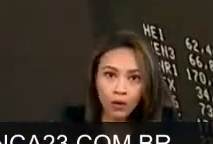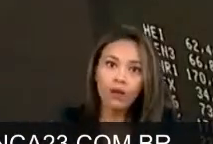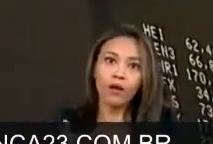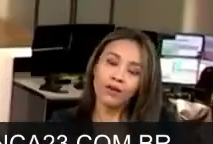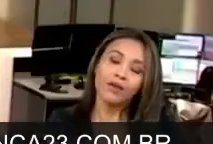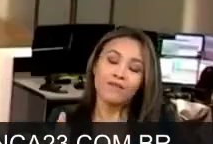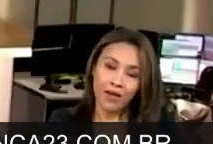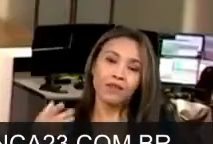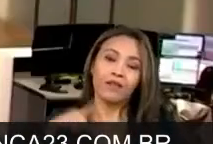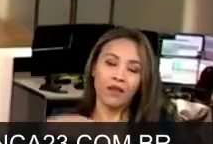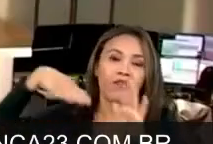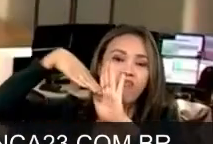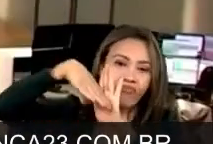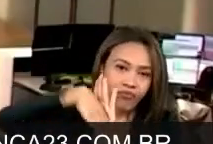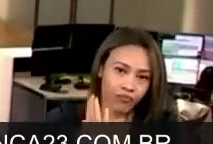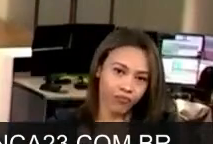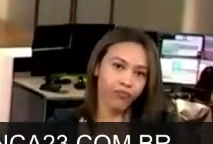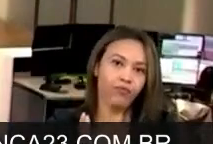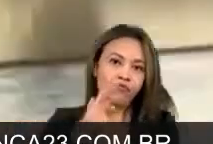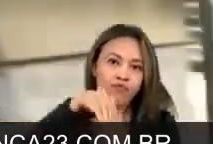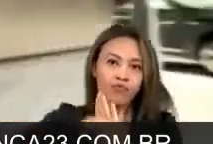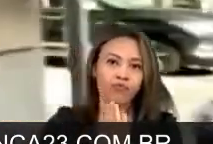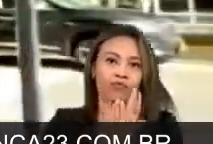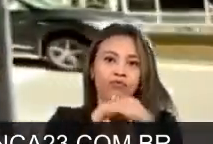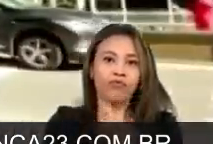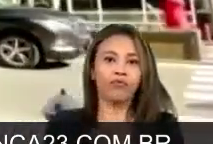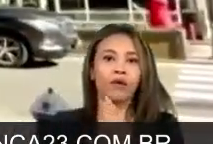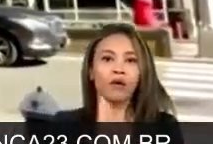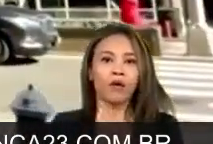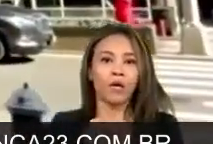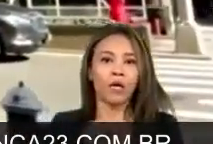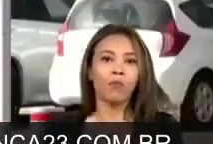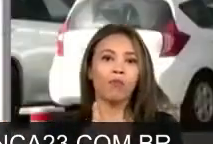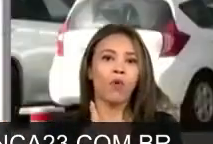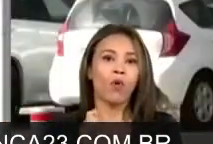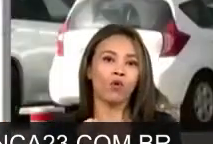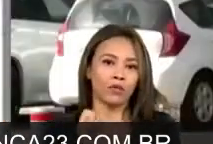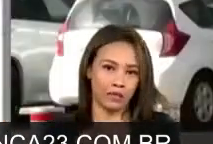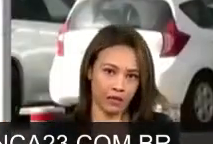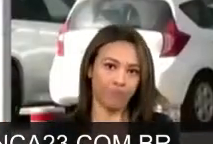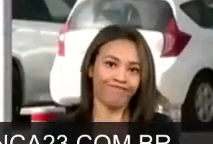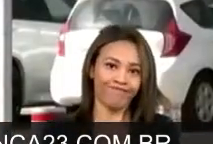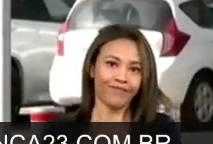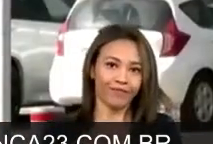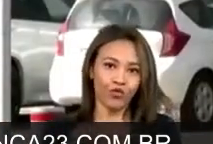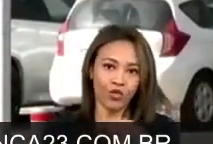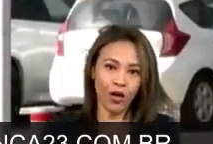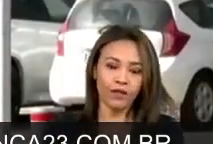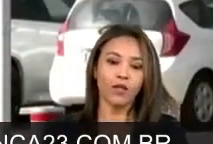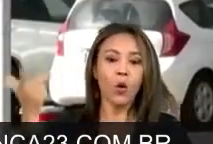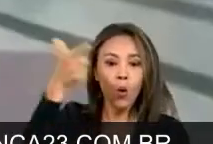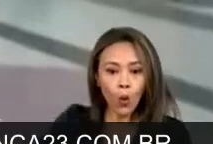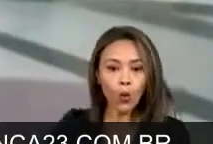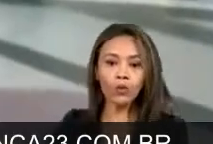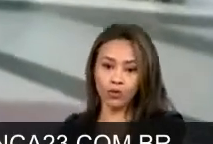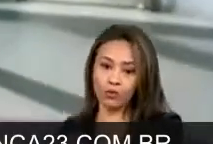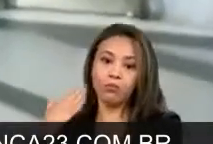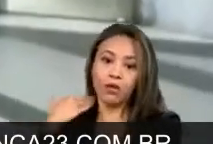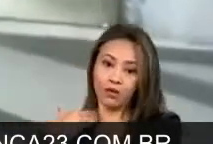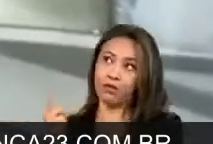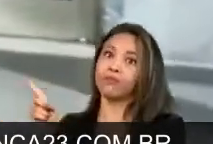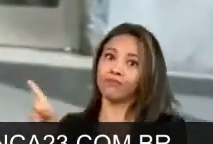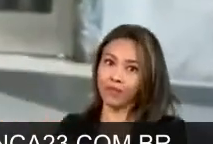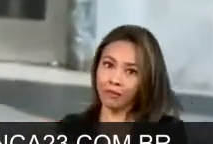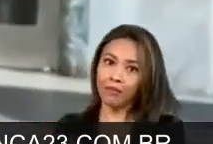evitou queda nas principais bolsas mundiais. Na quarta-feira, foi a vez do Credit Suisse, banco da Suíça, que viu